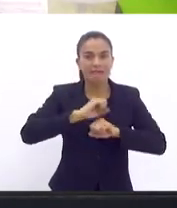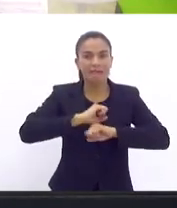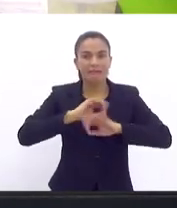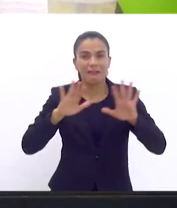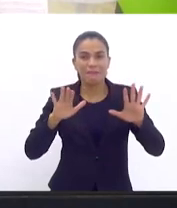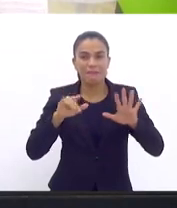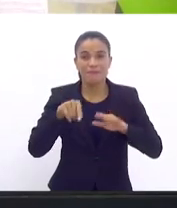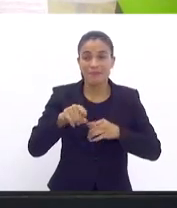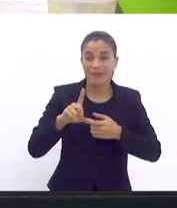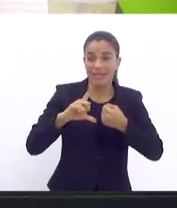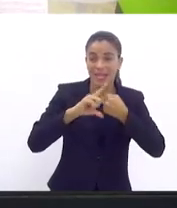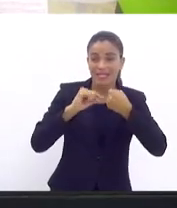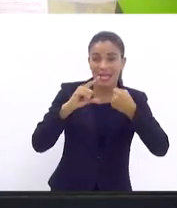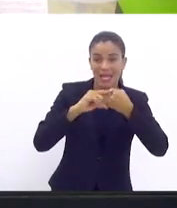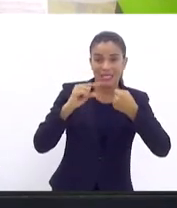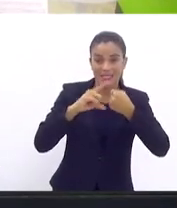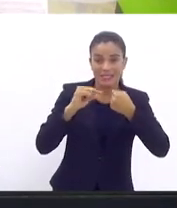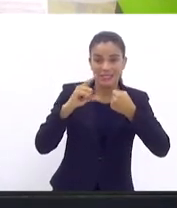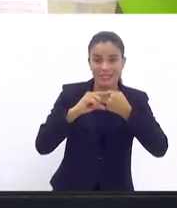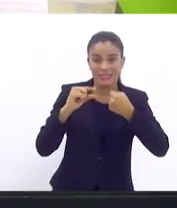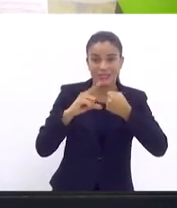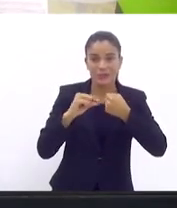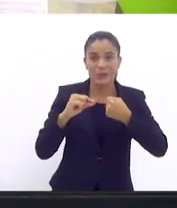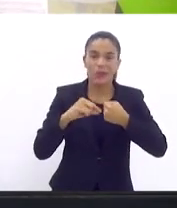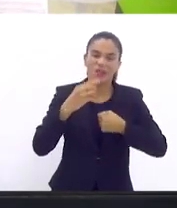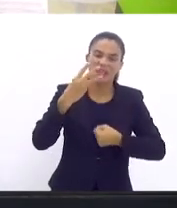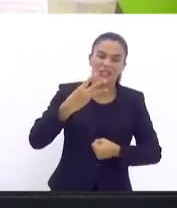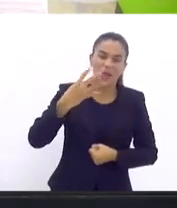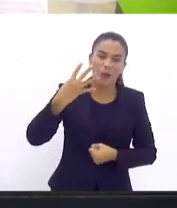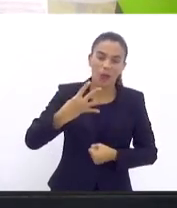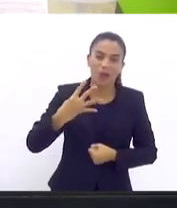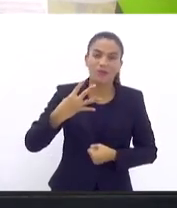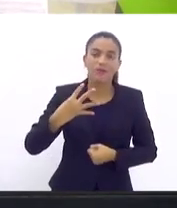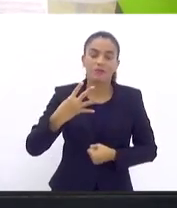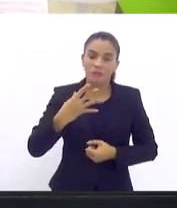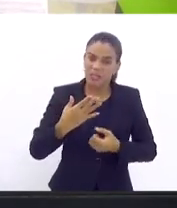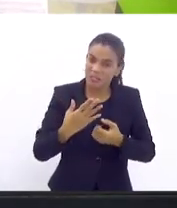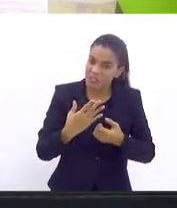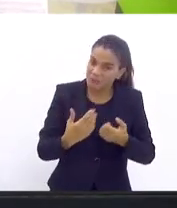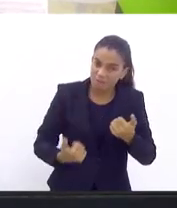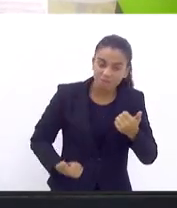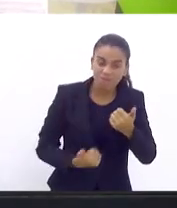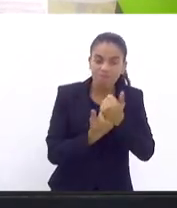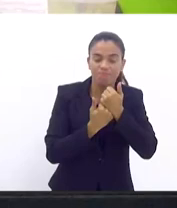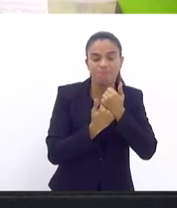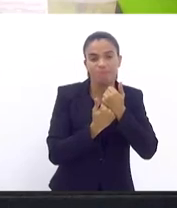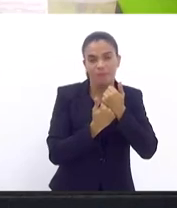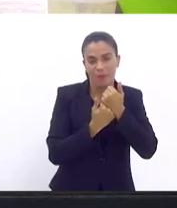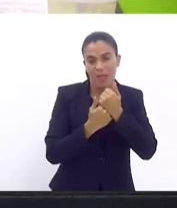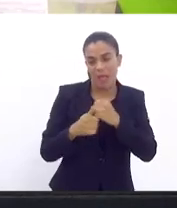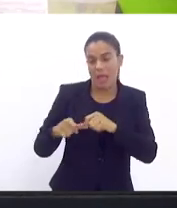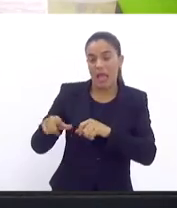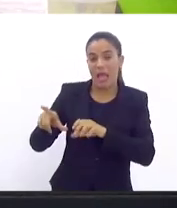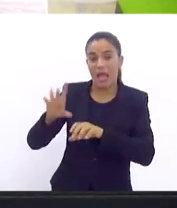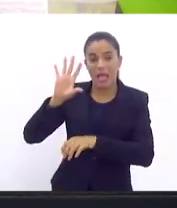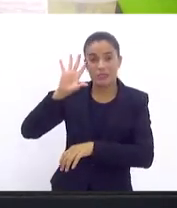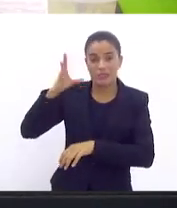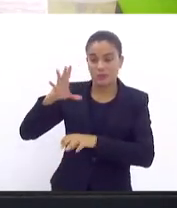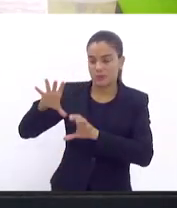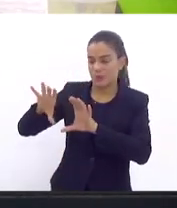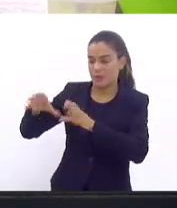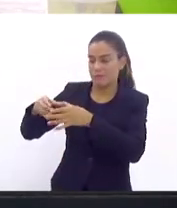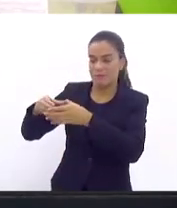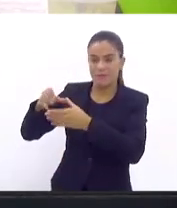nesses artigos citados por vossa excelência o terceiro quarto que reforça a lógica da publicação da mesa diretora nada que